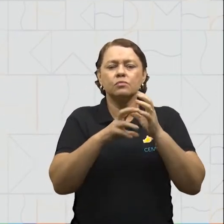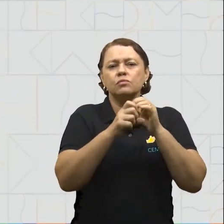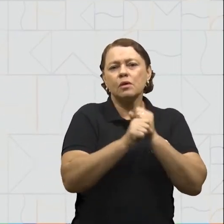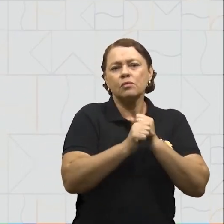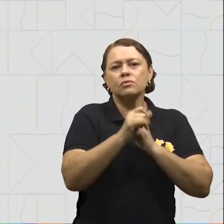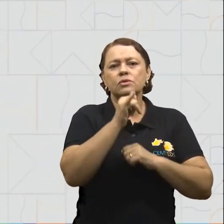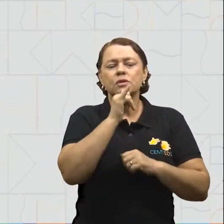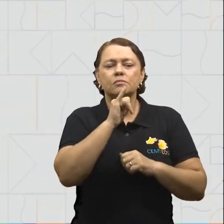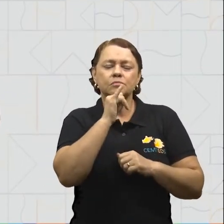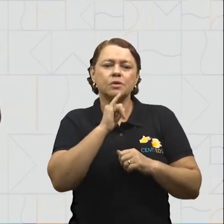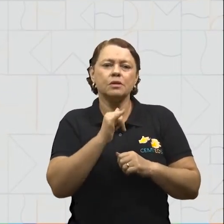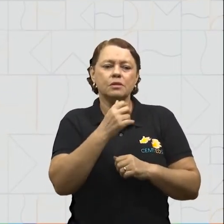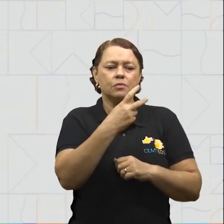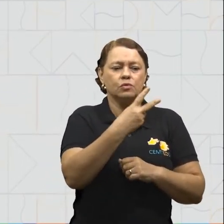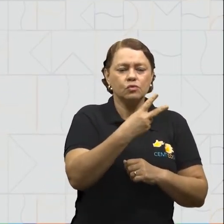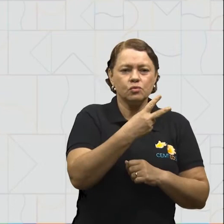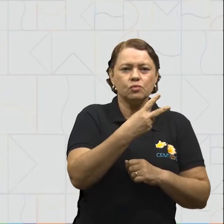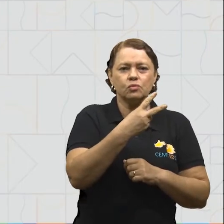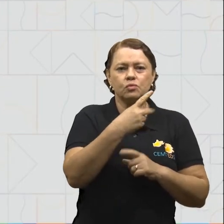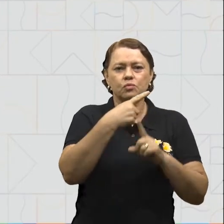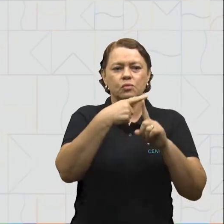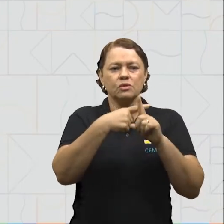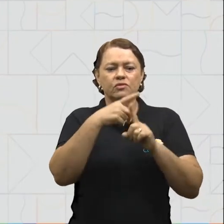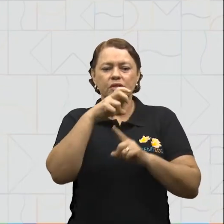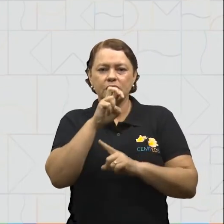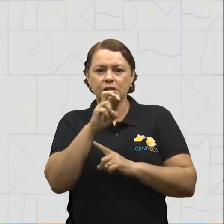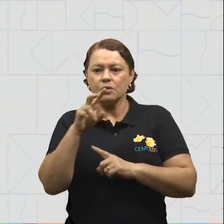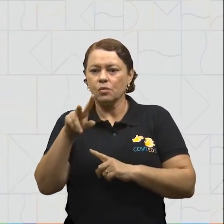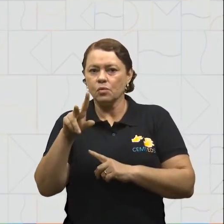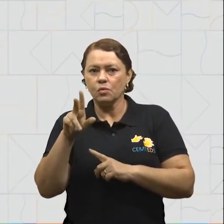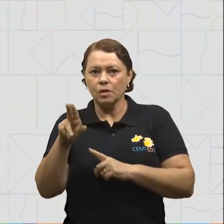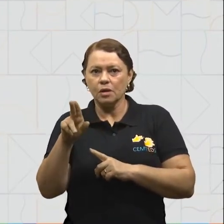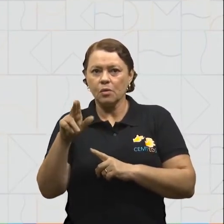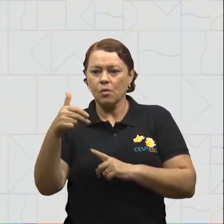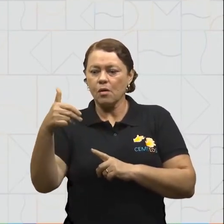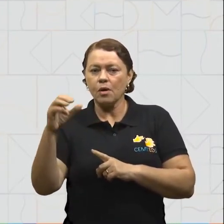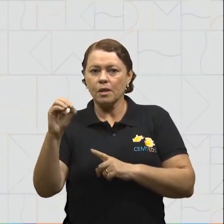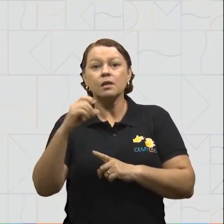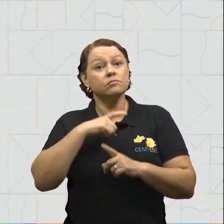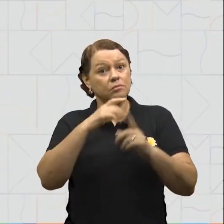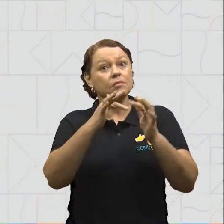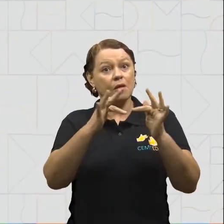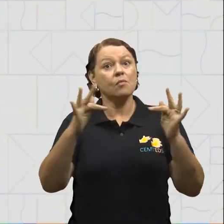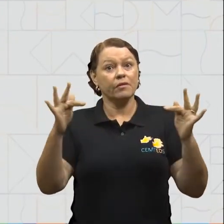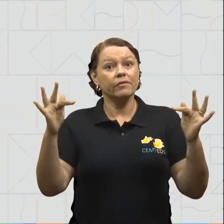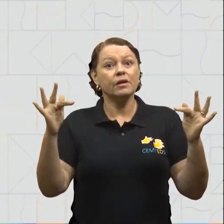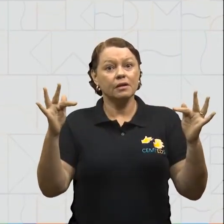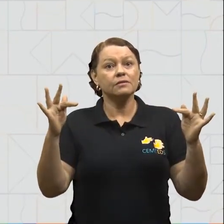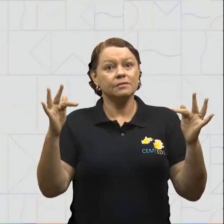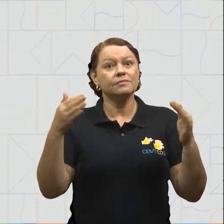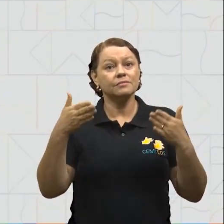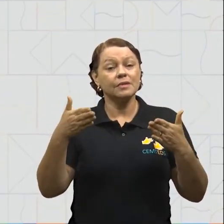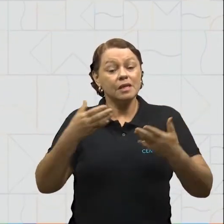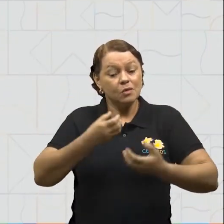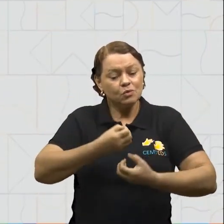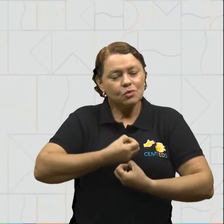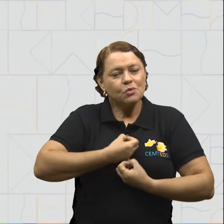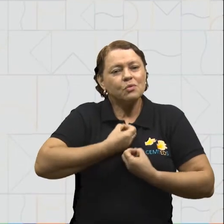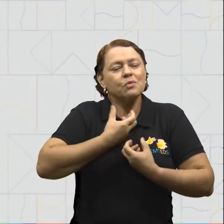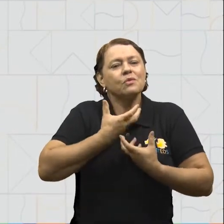duas vezes 5 = 10 temos a frase eu estou expressando